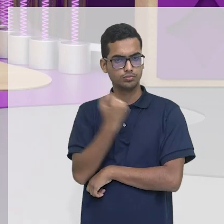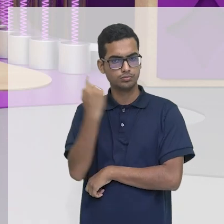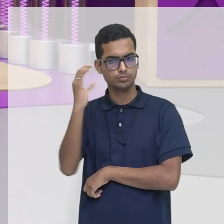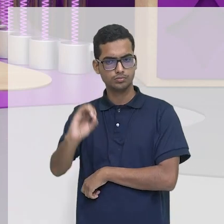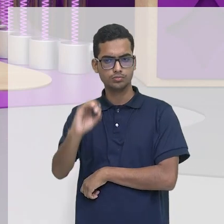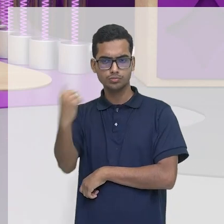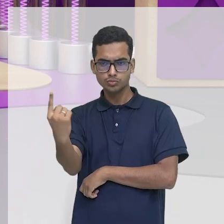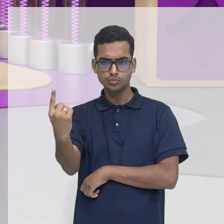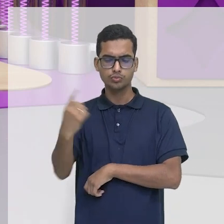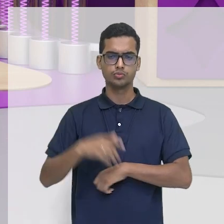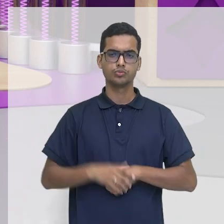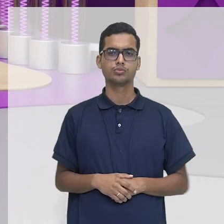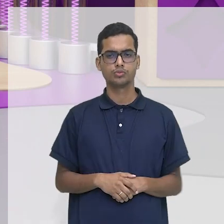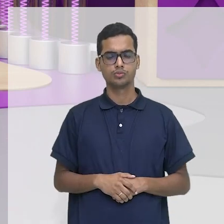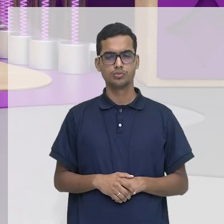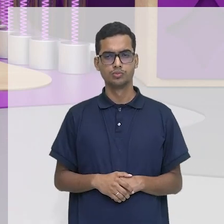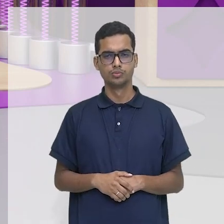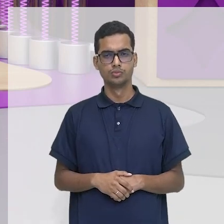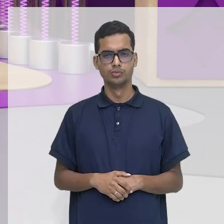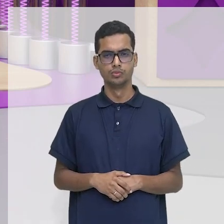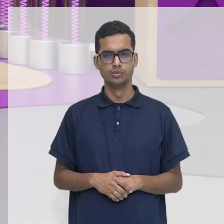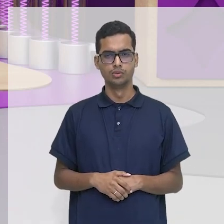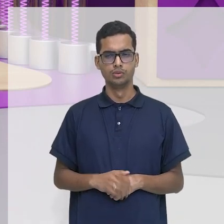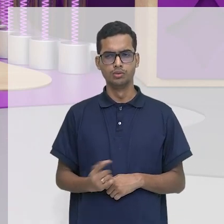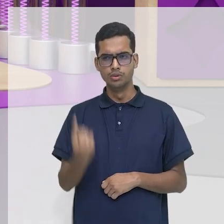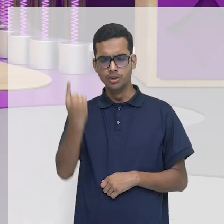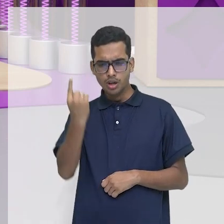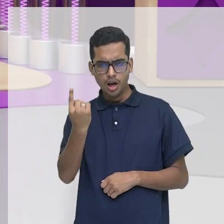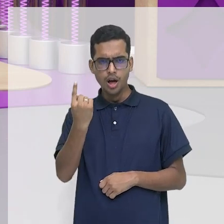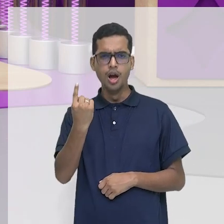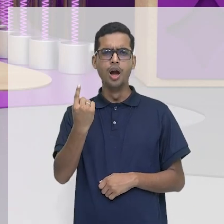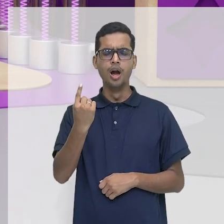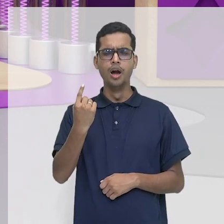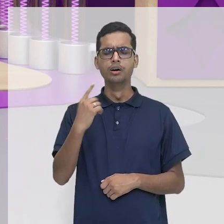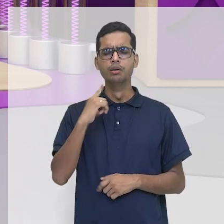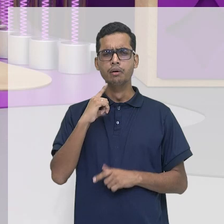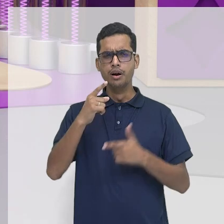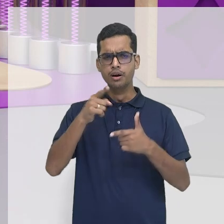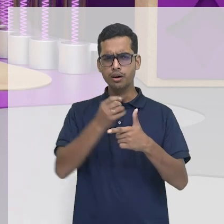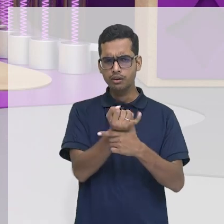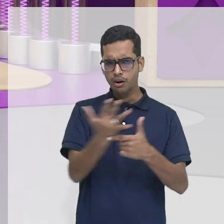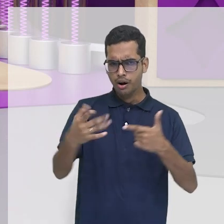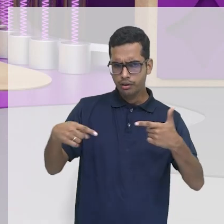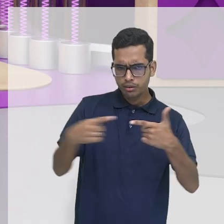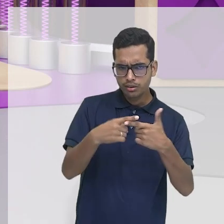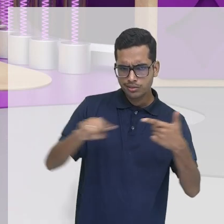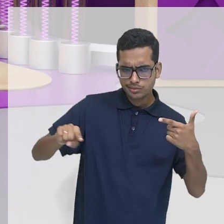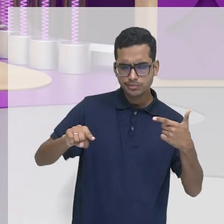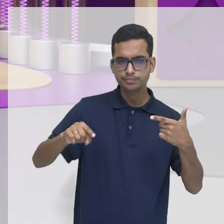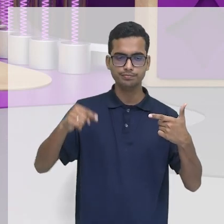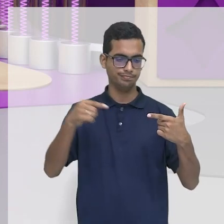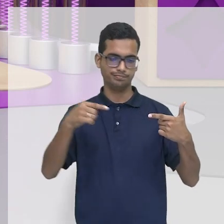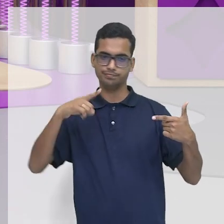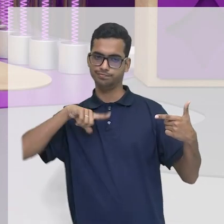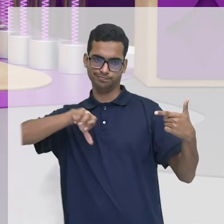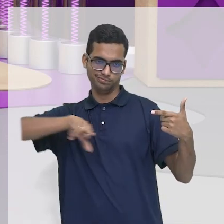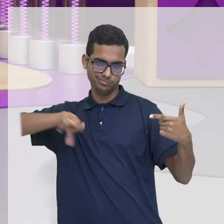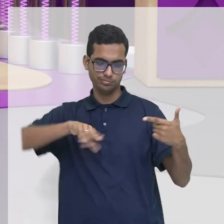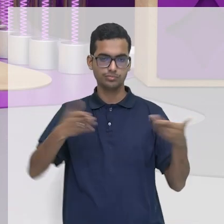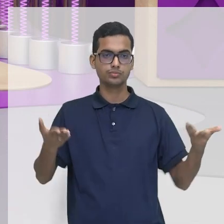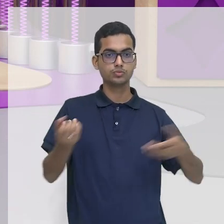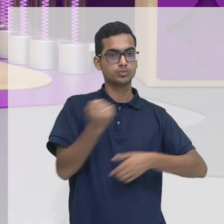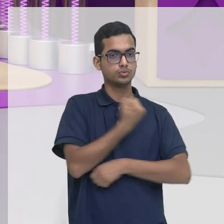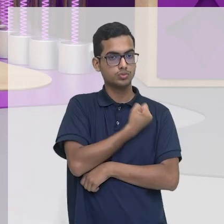número 1, gente, ele não é primo, ok? Número 2. O 2